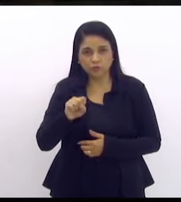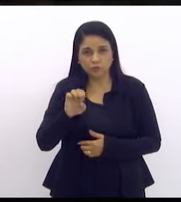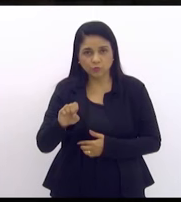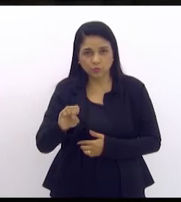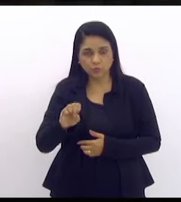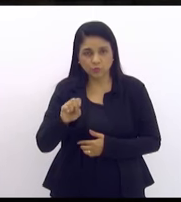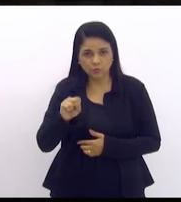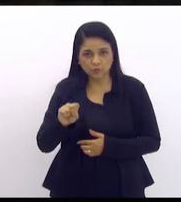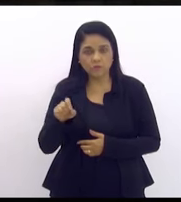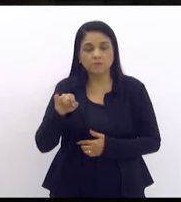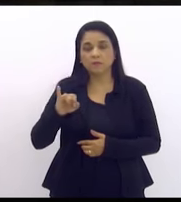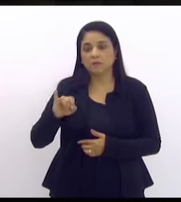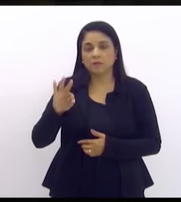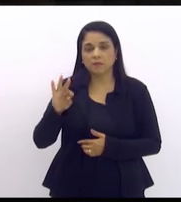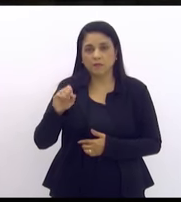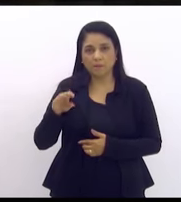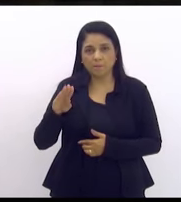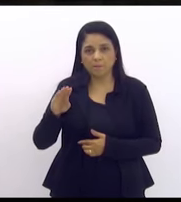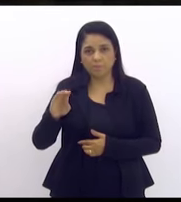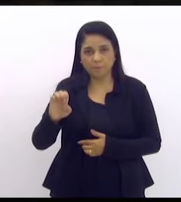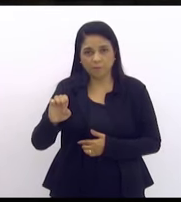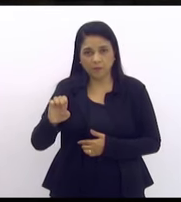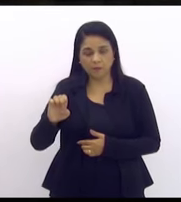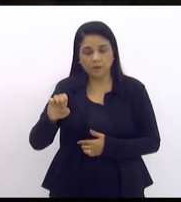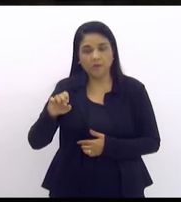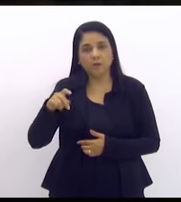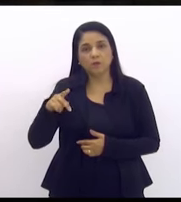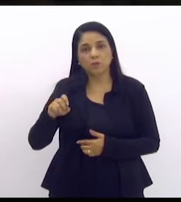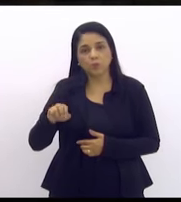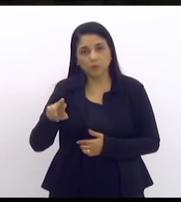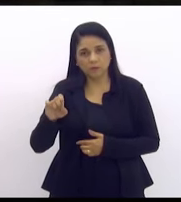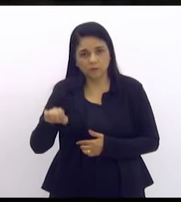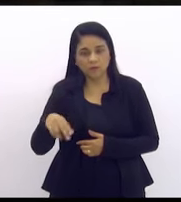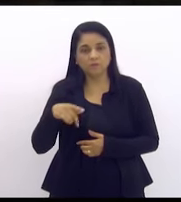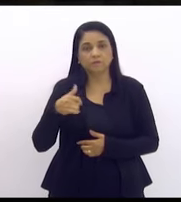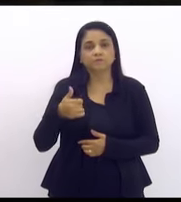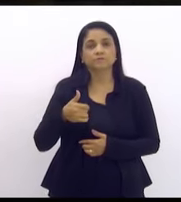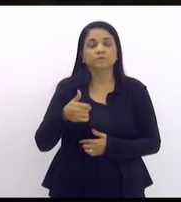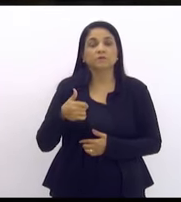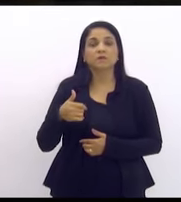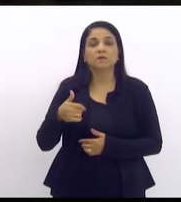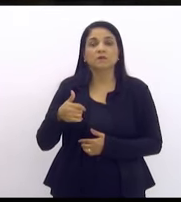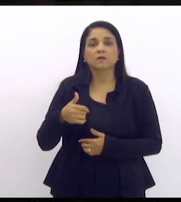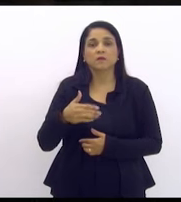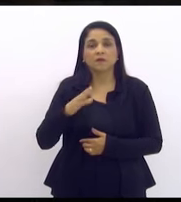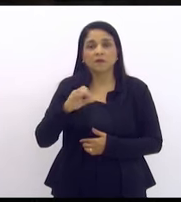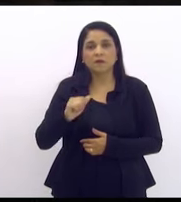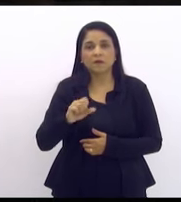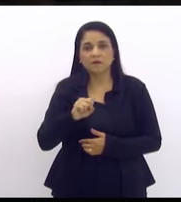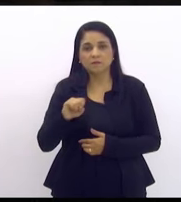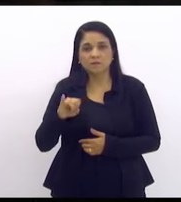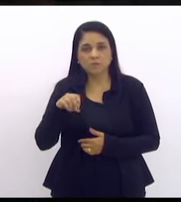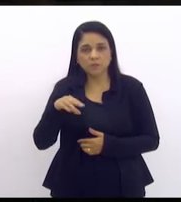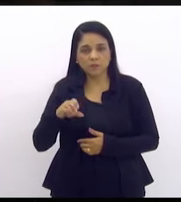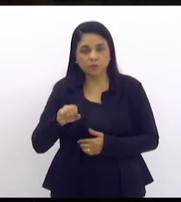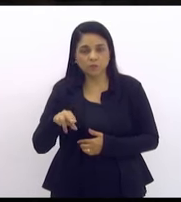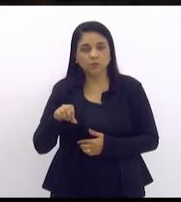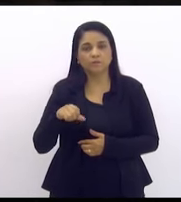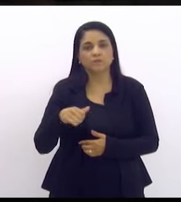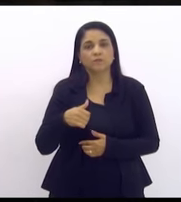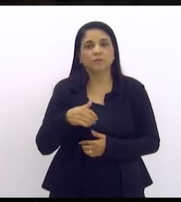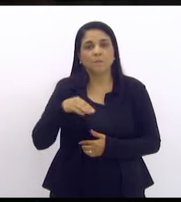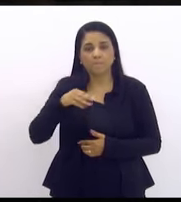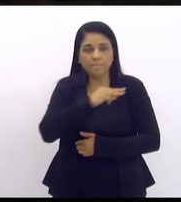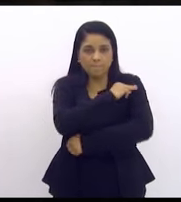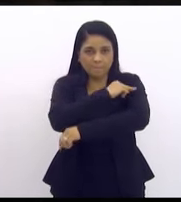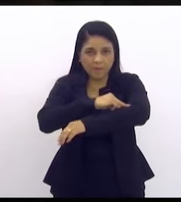Itaperuna, 346 mil, Casimiro de Abreu, 132 mil, Magé, 709